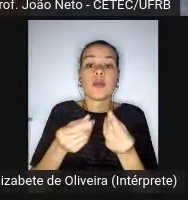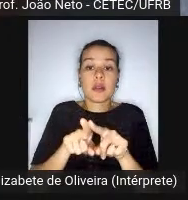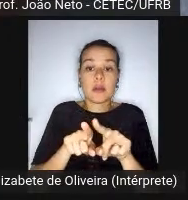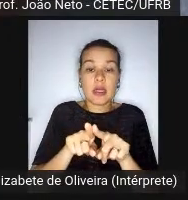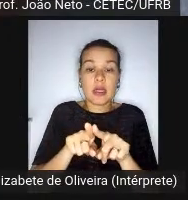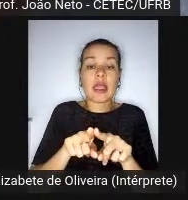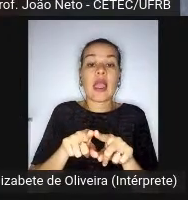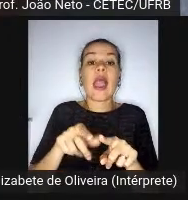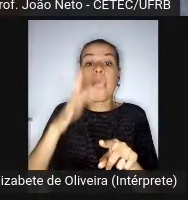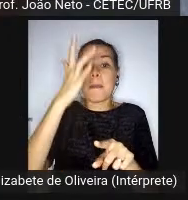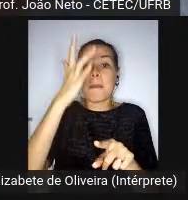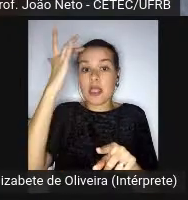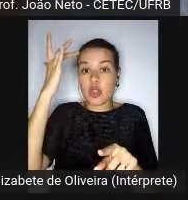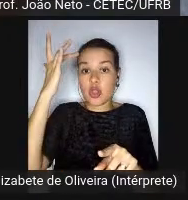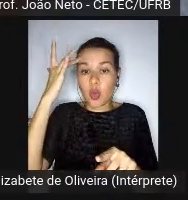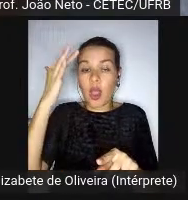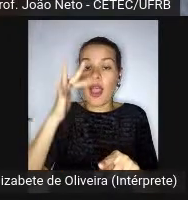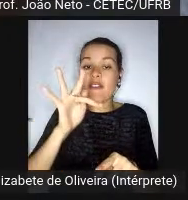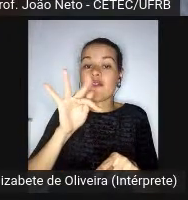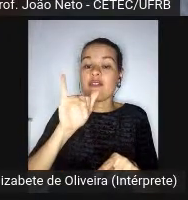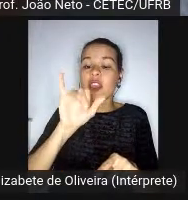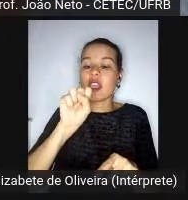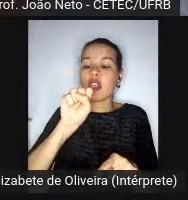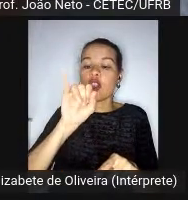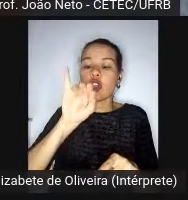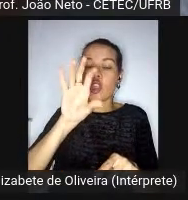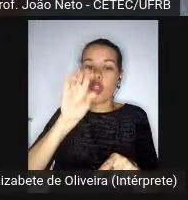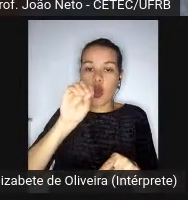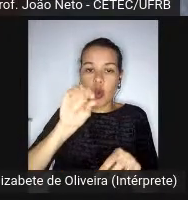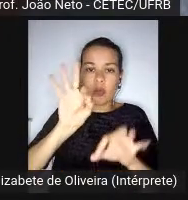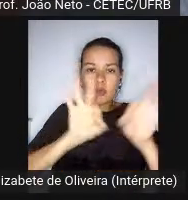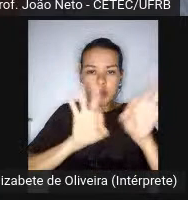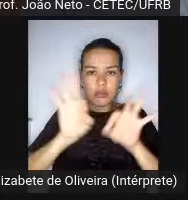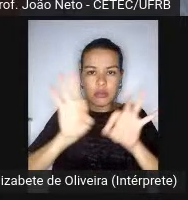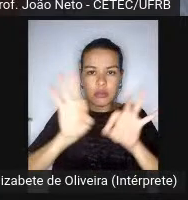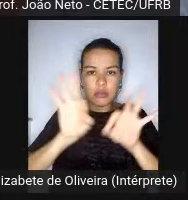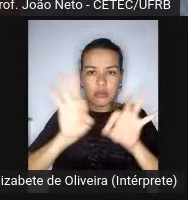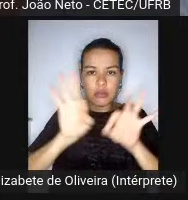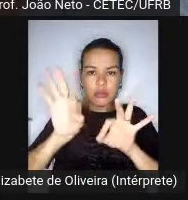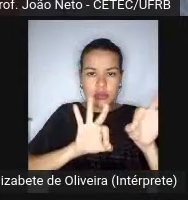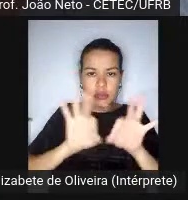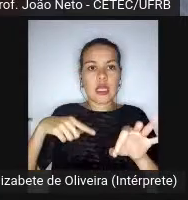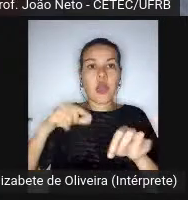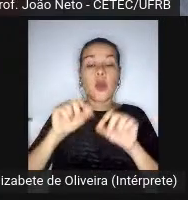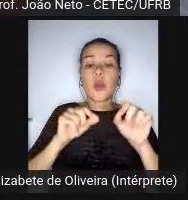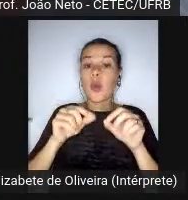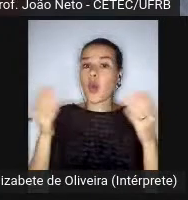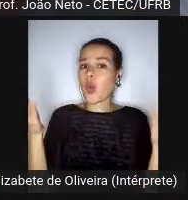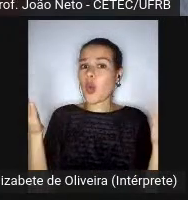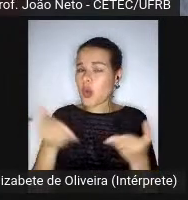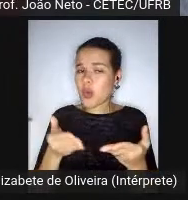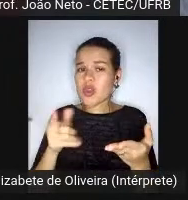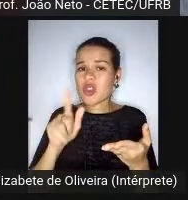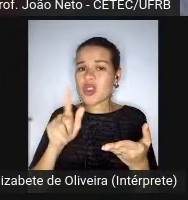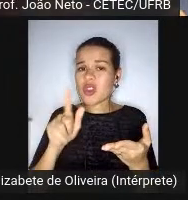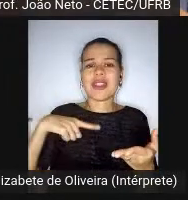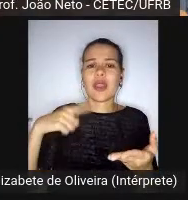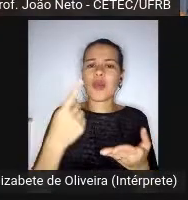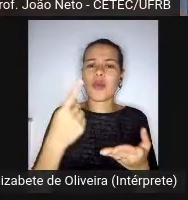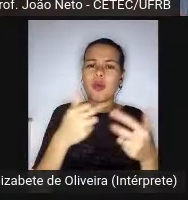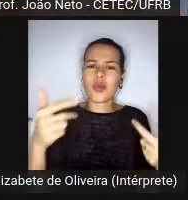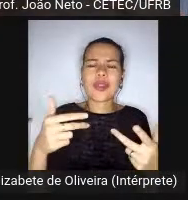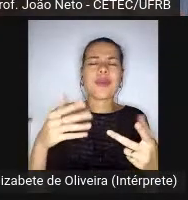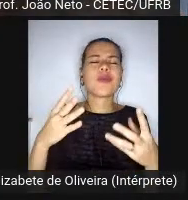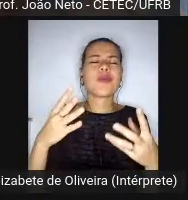a só que esse três positivo o que tem disponível hoje é um dispositivo Art e claro